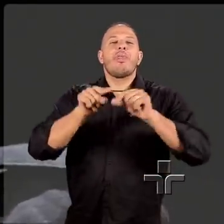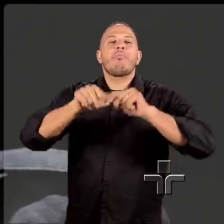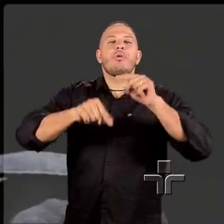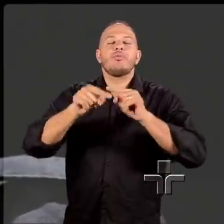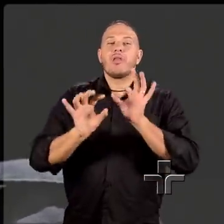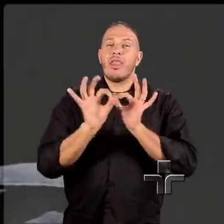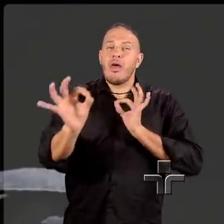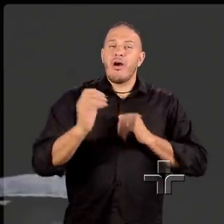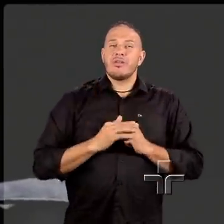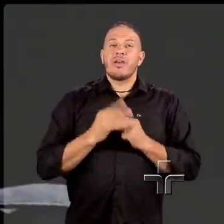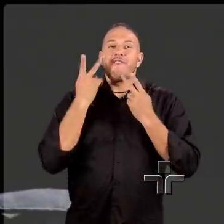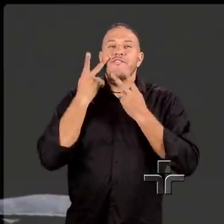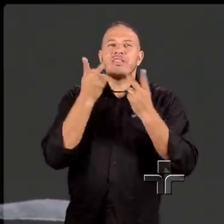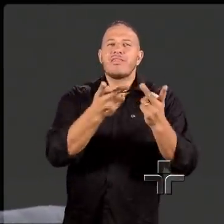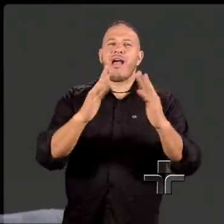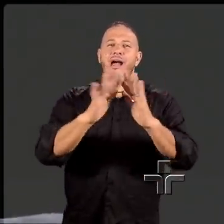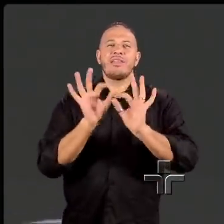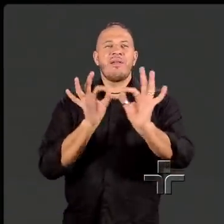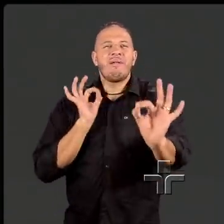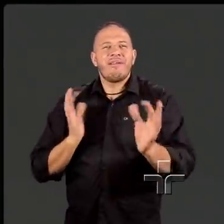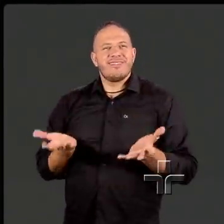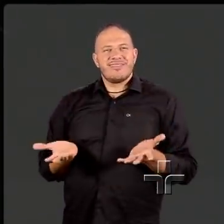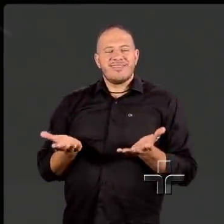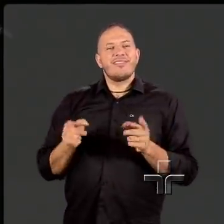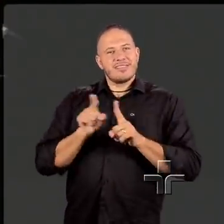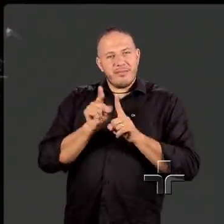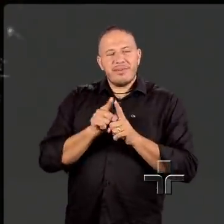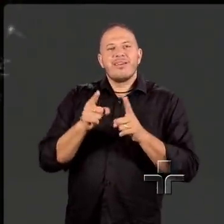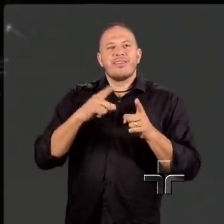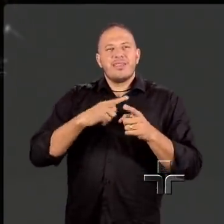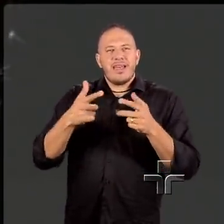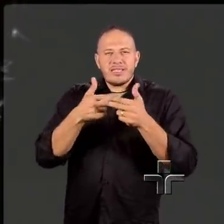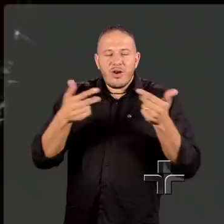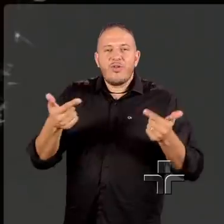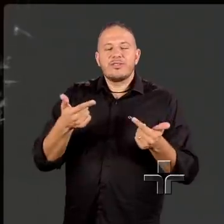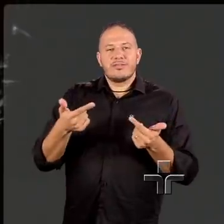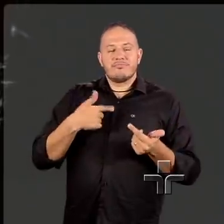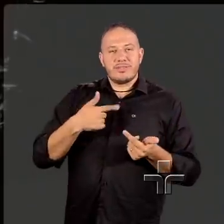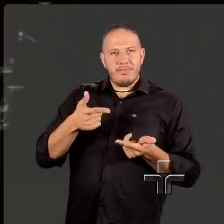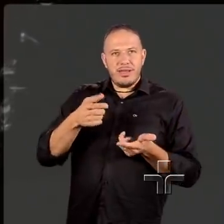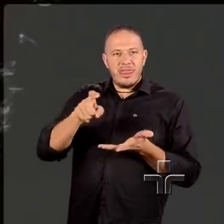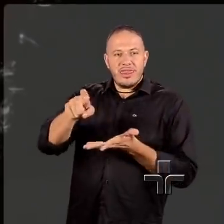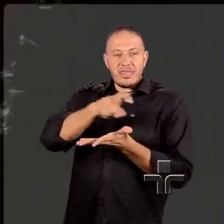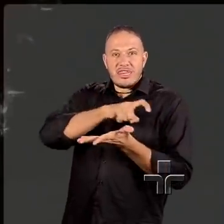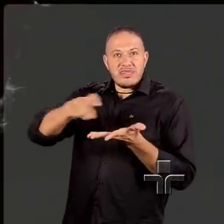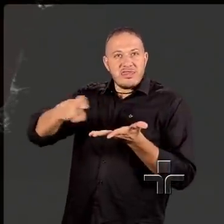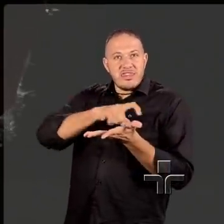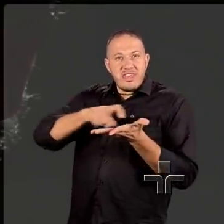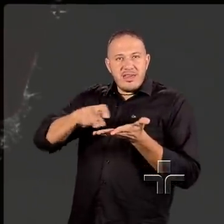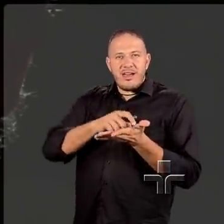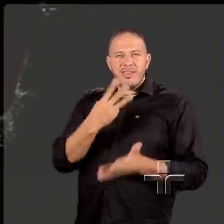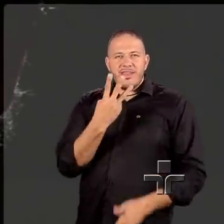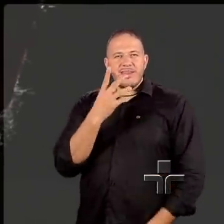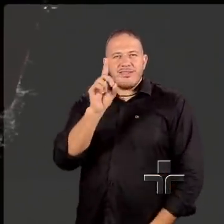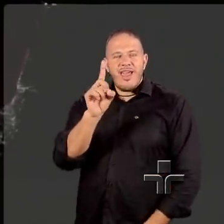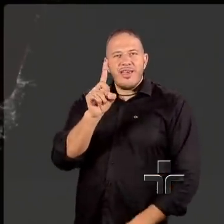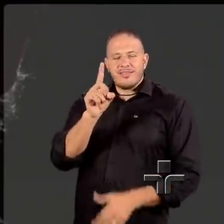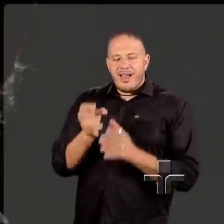visitar casas à distância. Há também o fenômeno das chamadas impressoras 3D, que a gente via fazendo